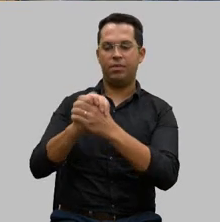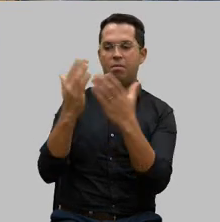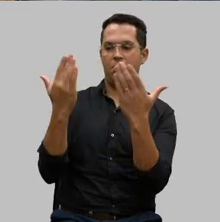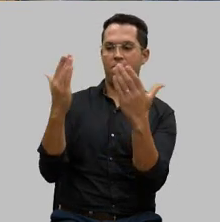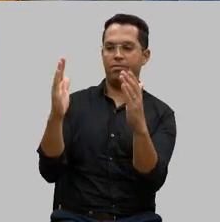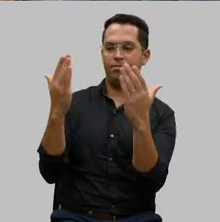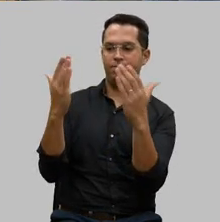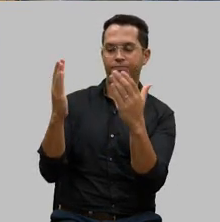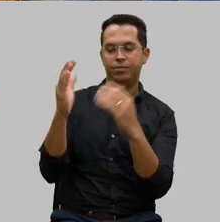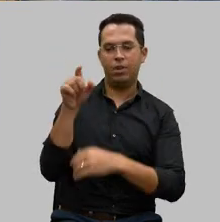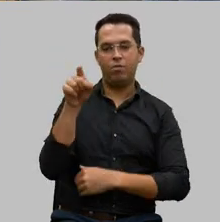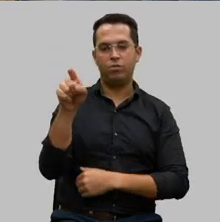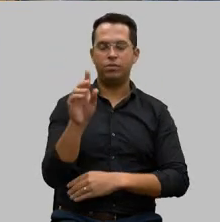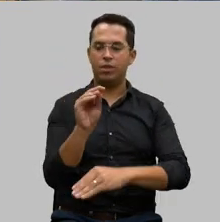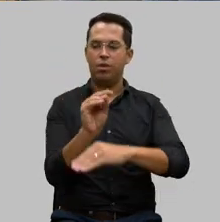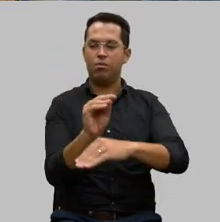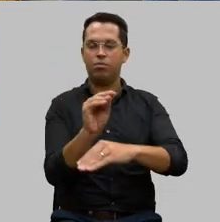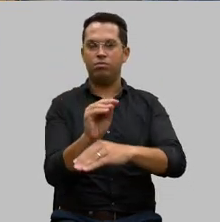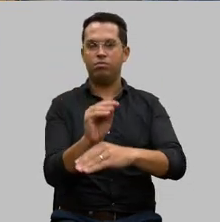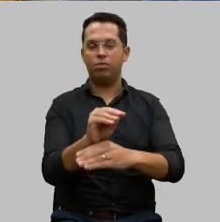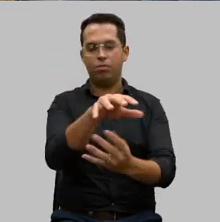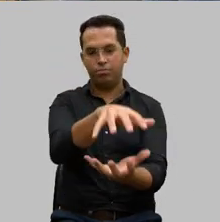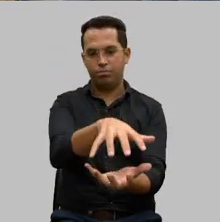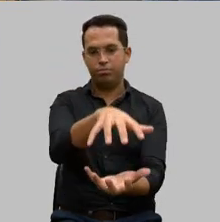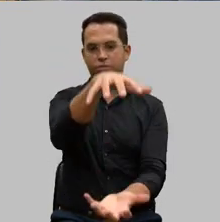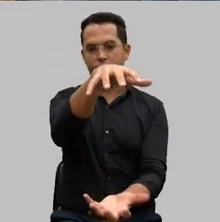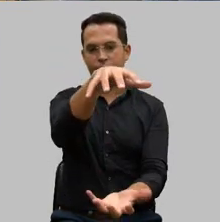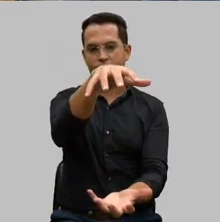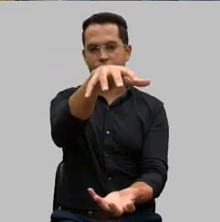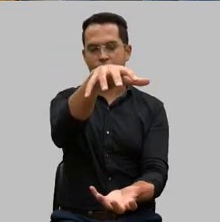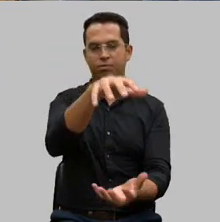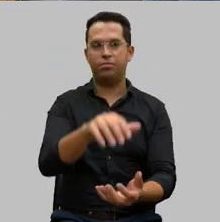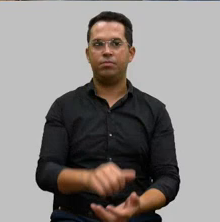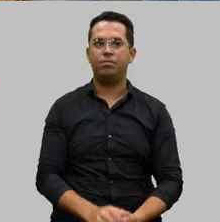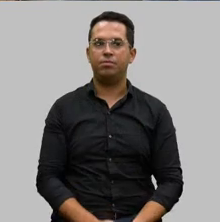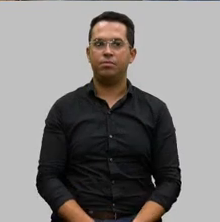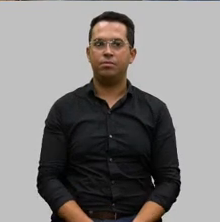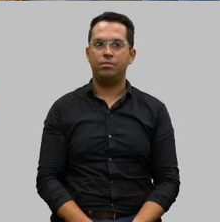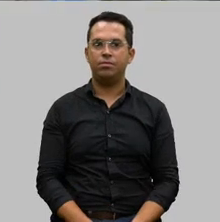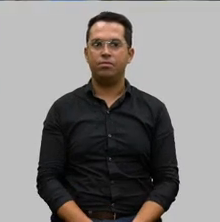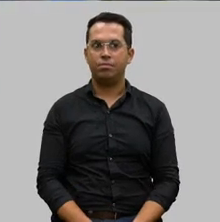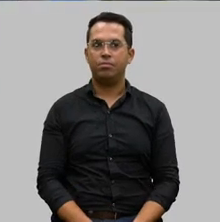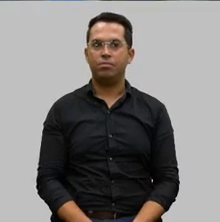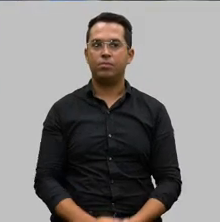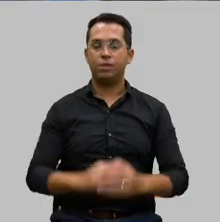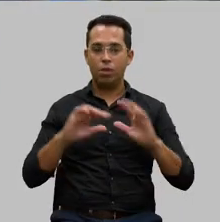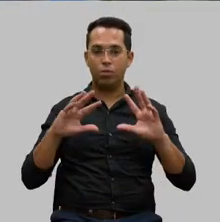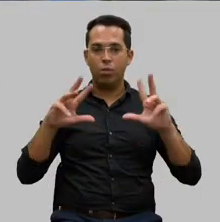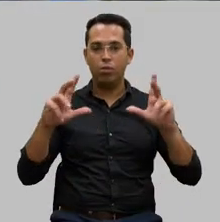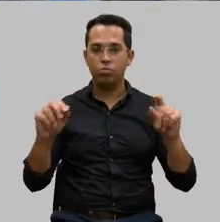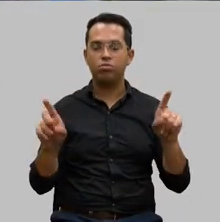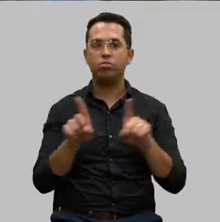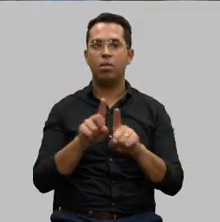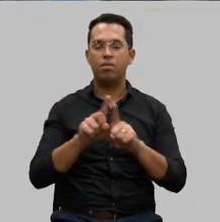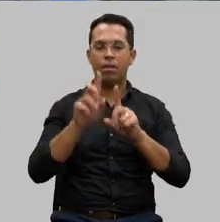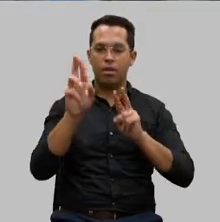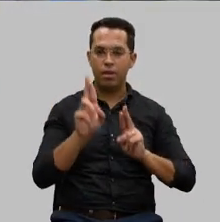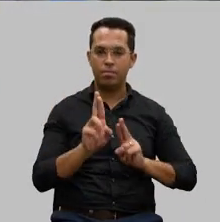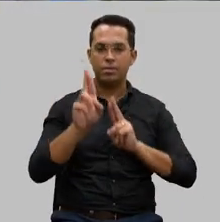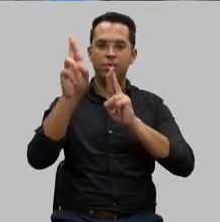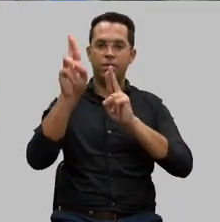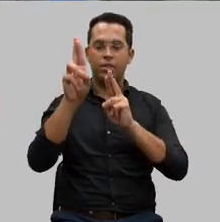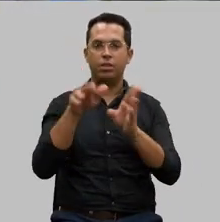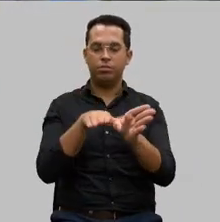aí cuidando também dos idosos e a todos representantes aqui do Conselho